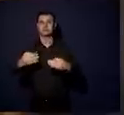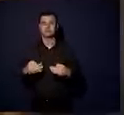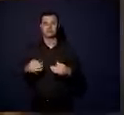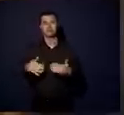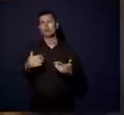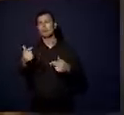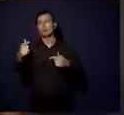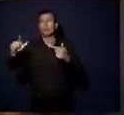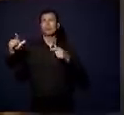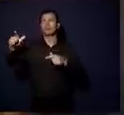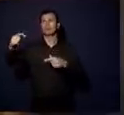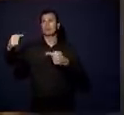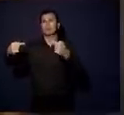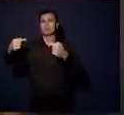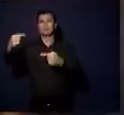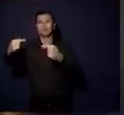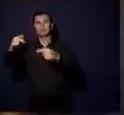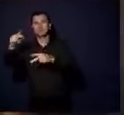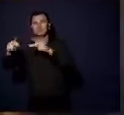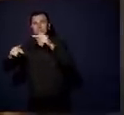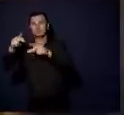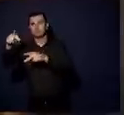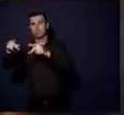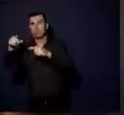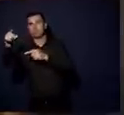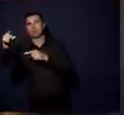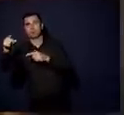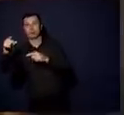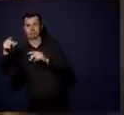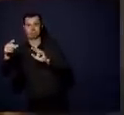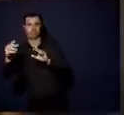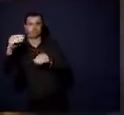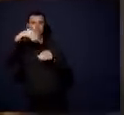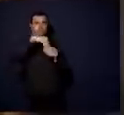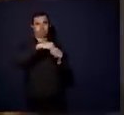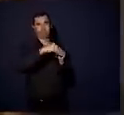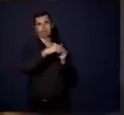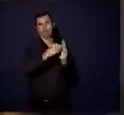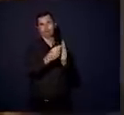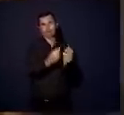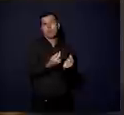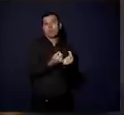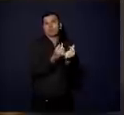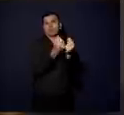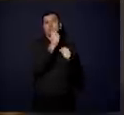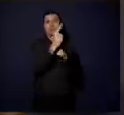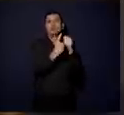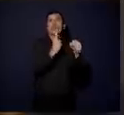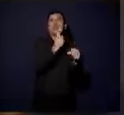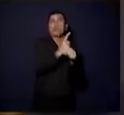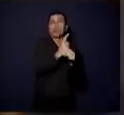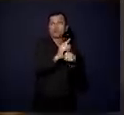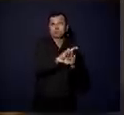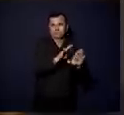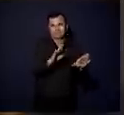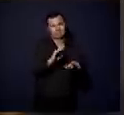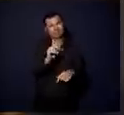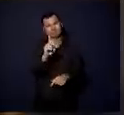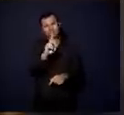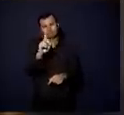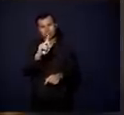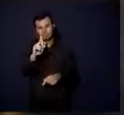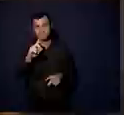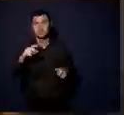divergências de política pública num orçamento anual então assim essa visão que vai ser